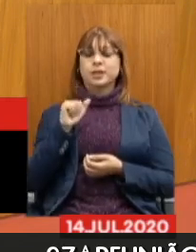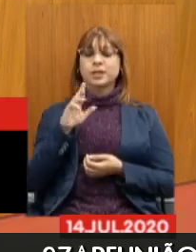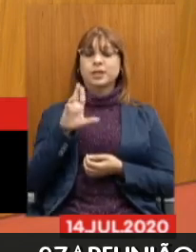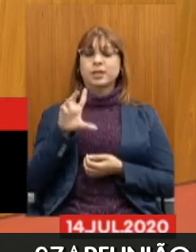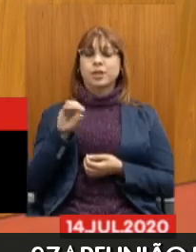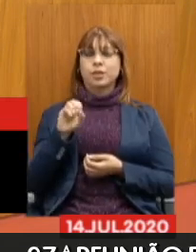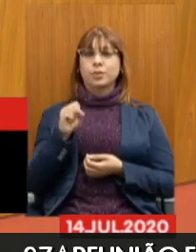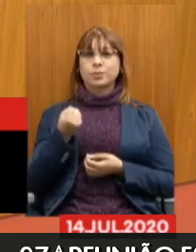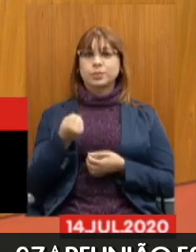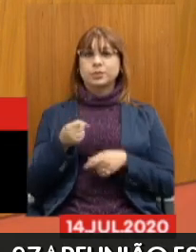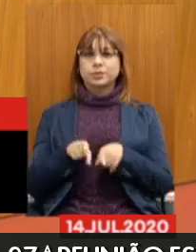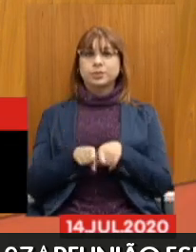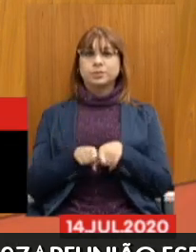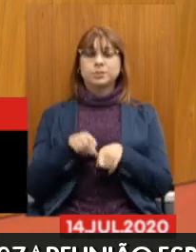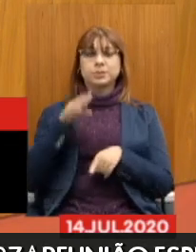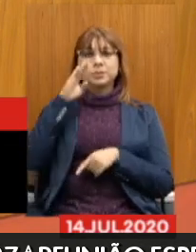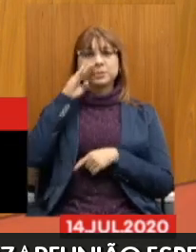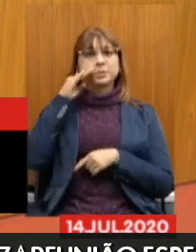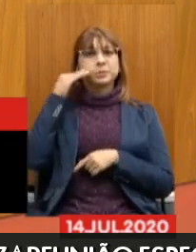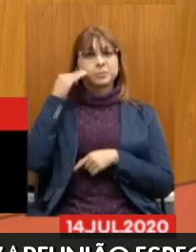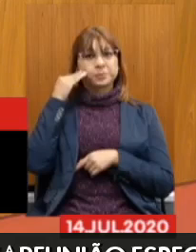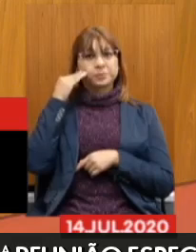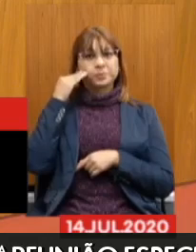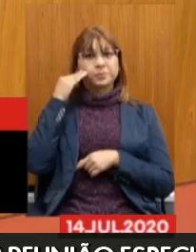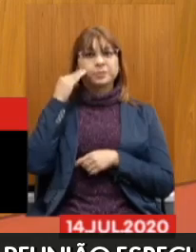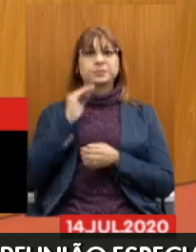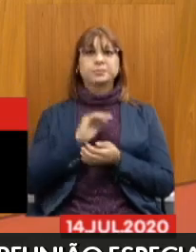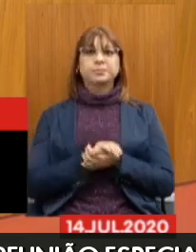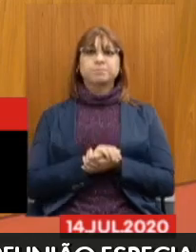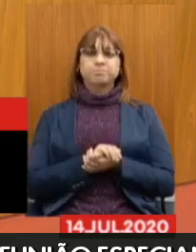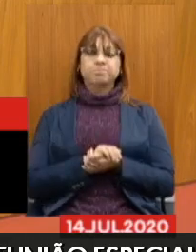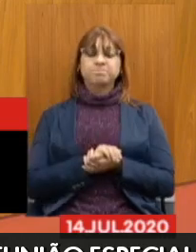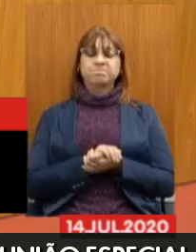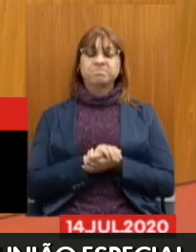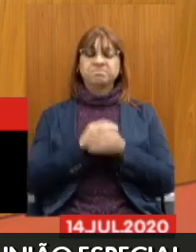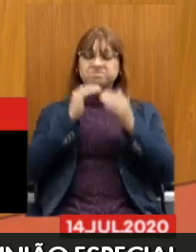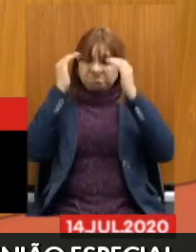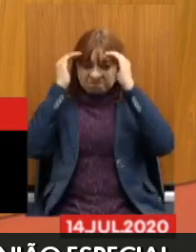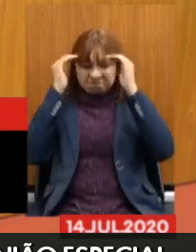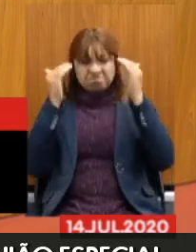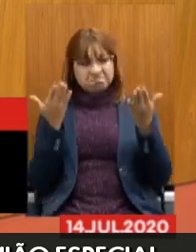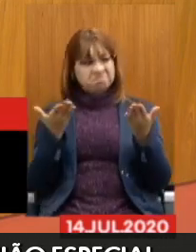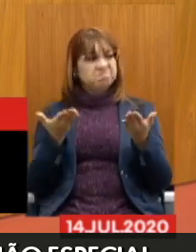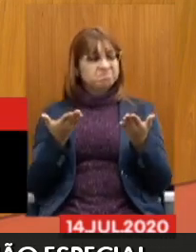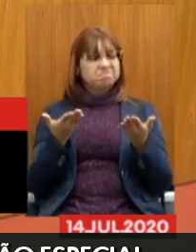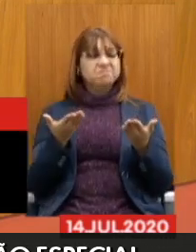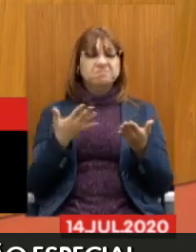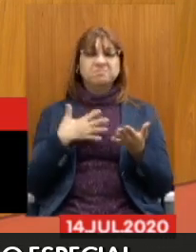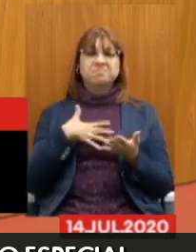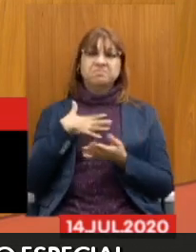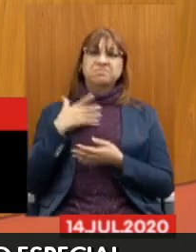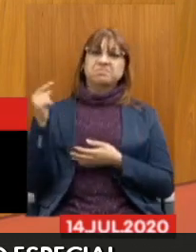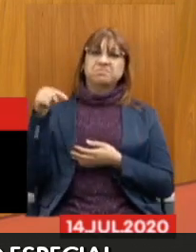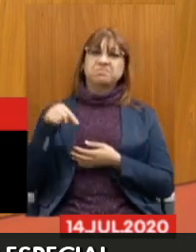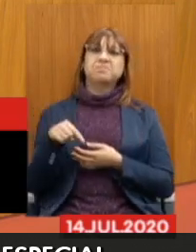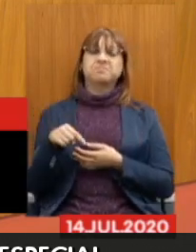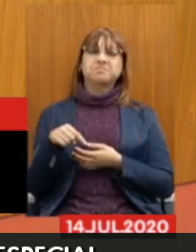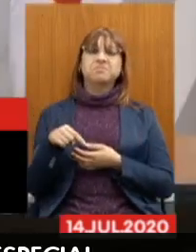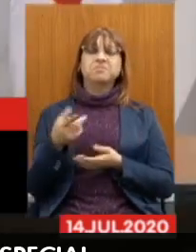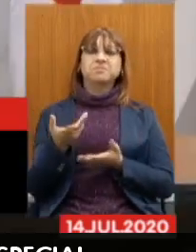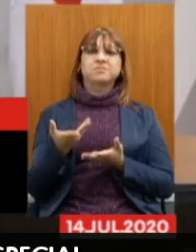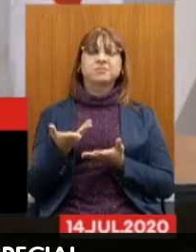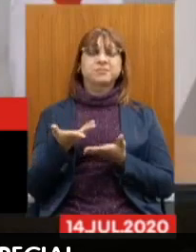tarde, deputada Beatriz Cerqueira. É uma honra estar aqui, podendo falar para